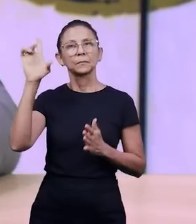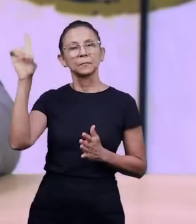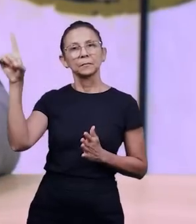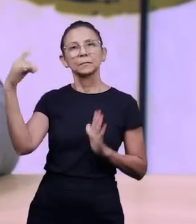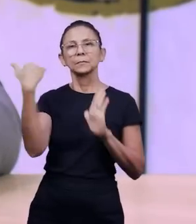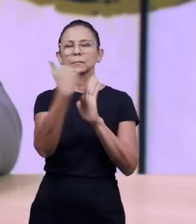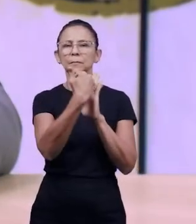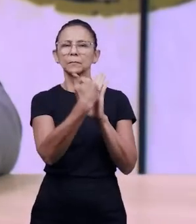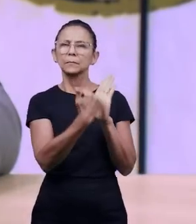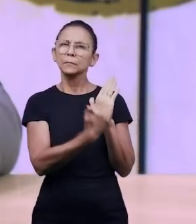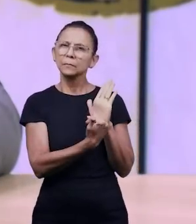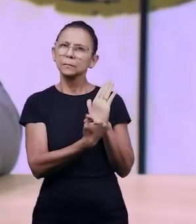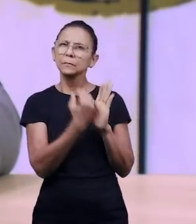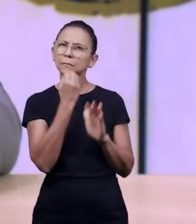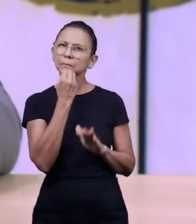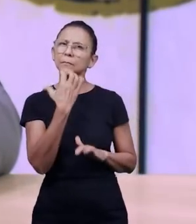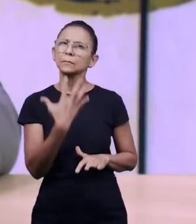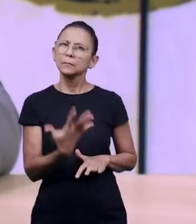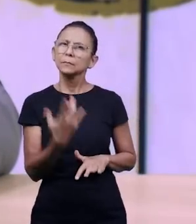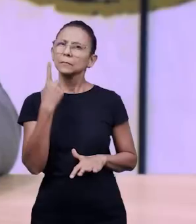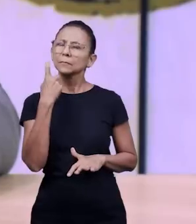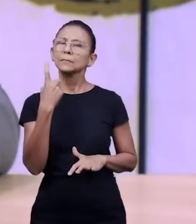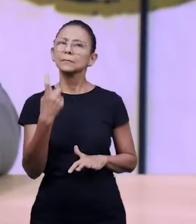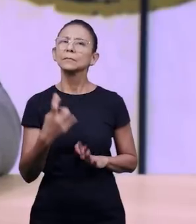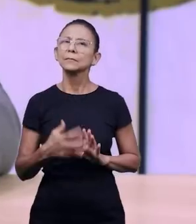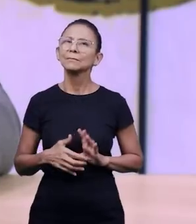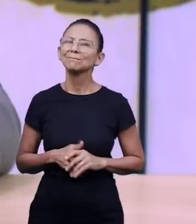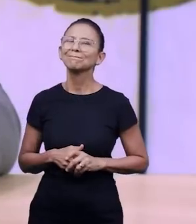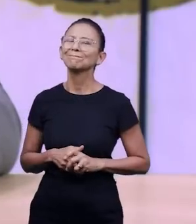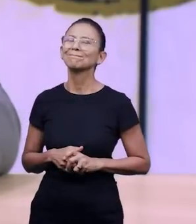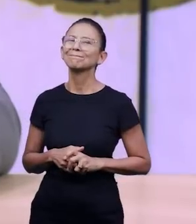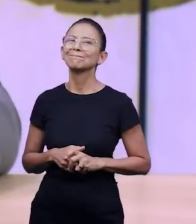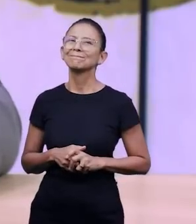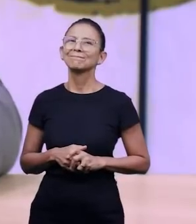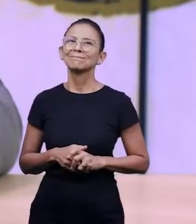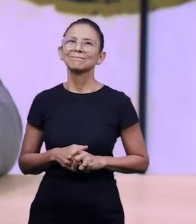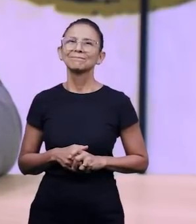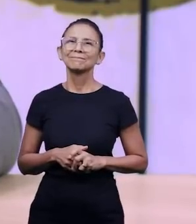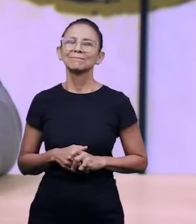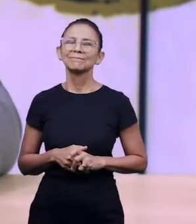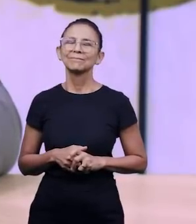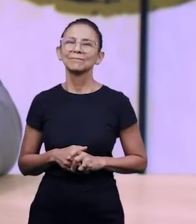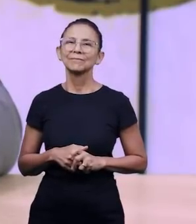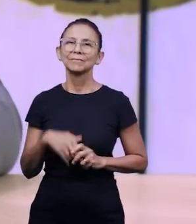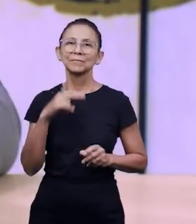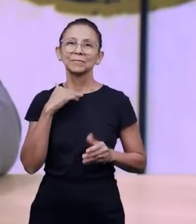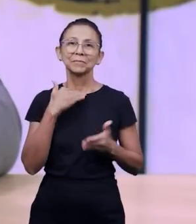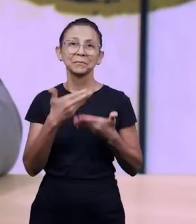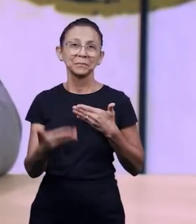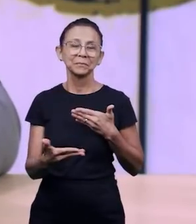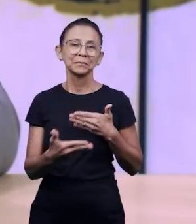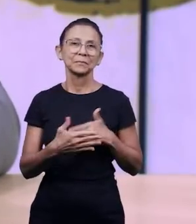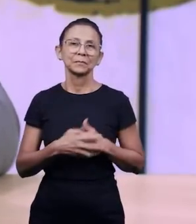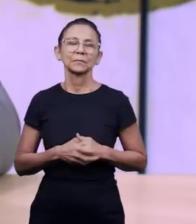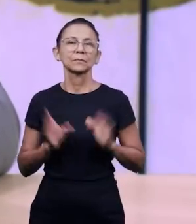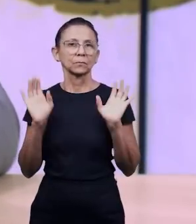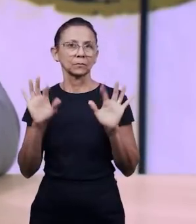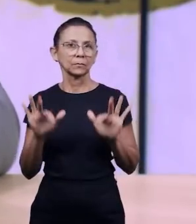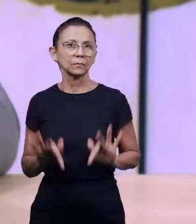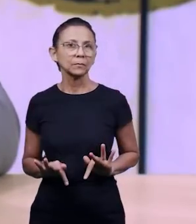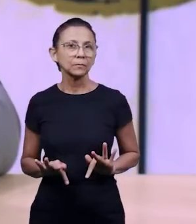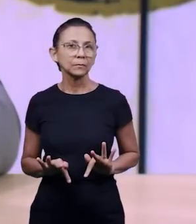atrás. Amadeu, a gente já está com o tempo bem estourado, ainda faltam algumas, mas a gente tem ainda para tratar sobre